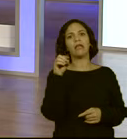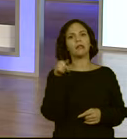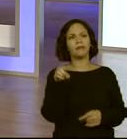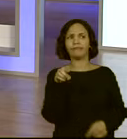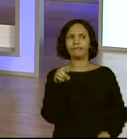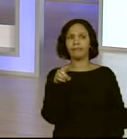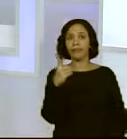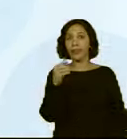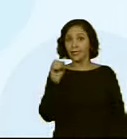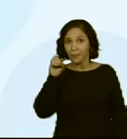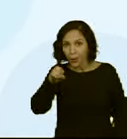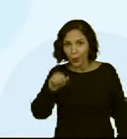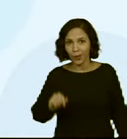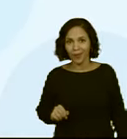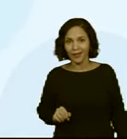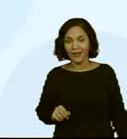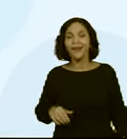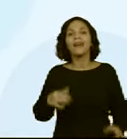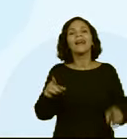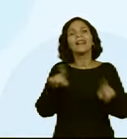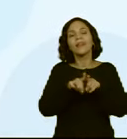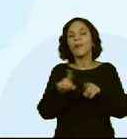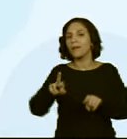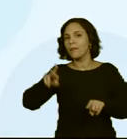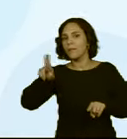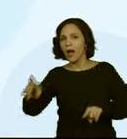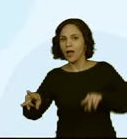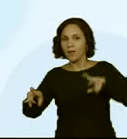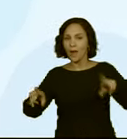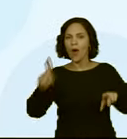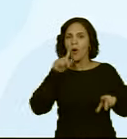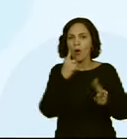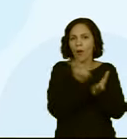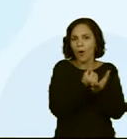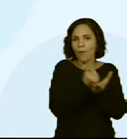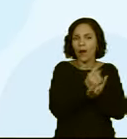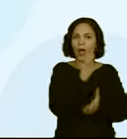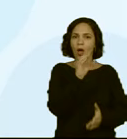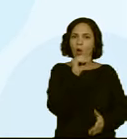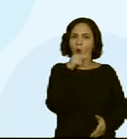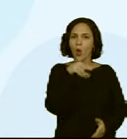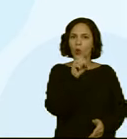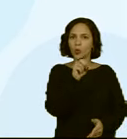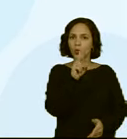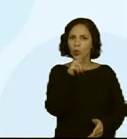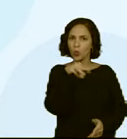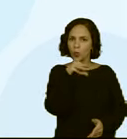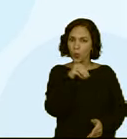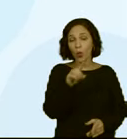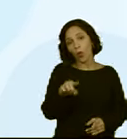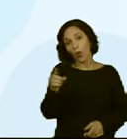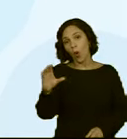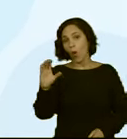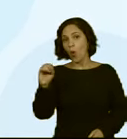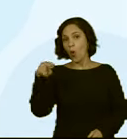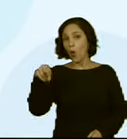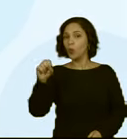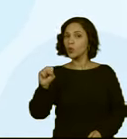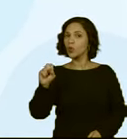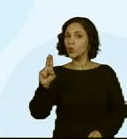a gente viu também que consumo e consumismo são conceitos diferentes e que têm efeitos diferentes